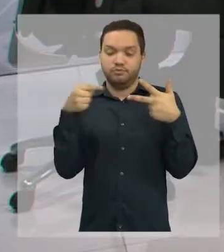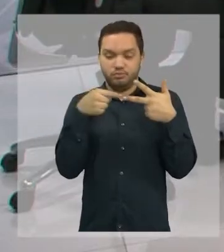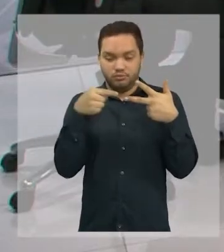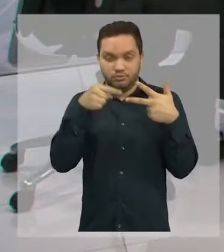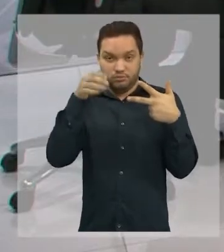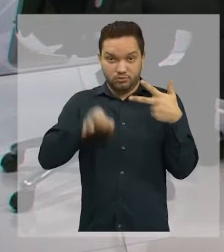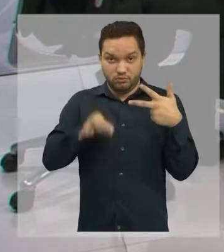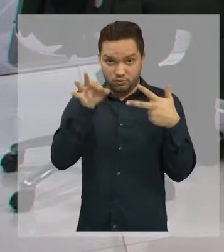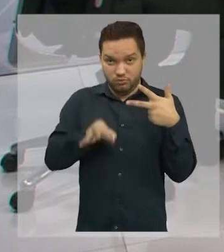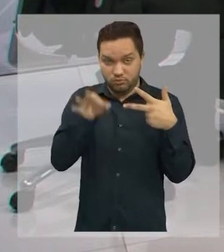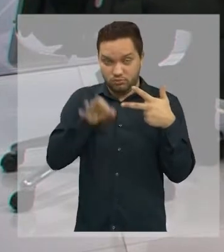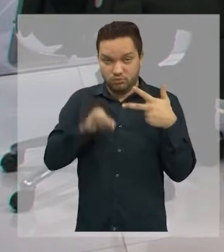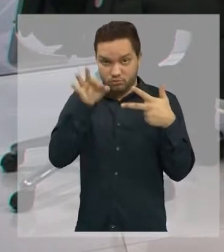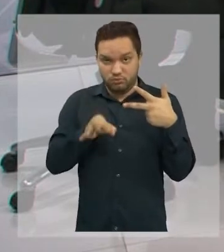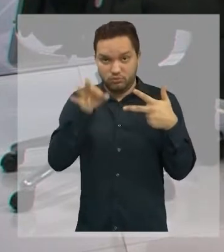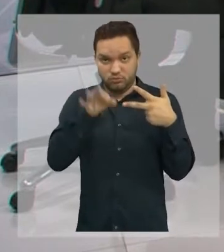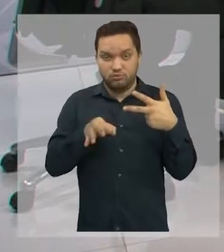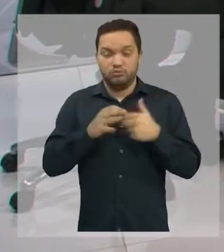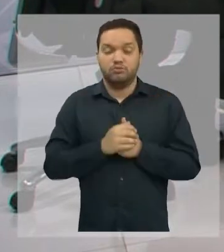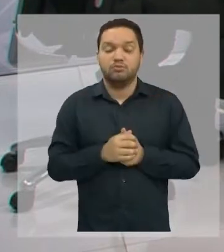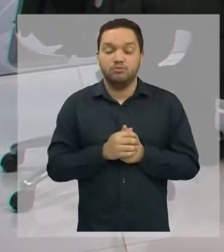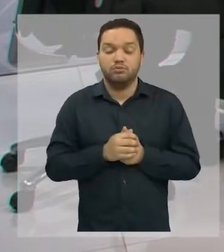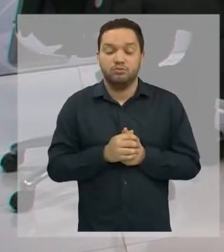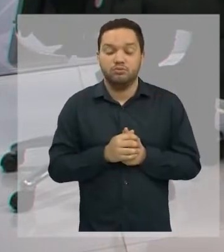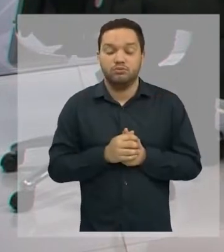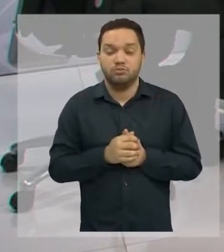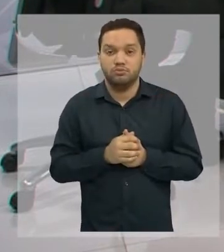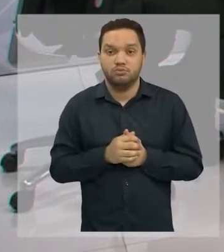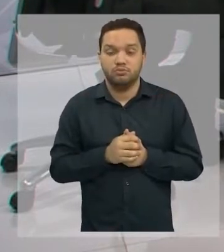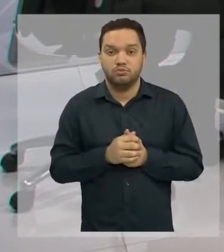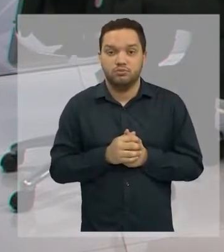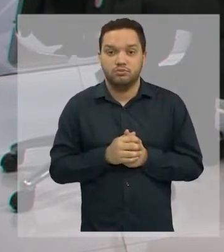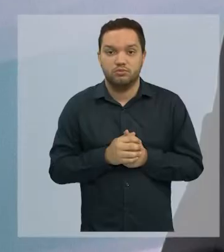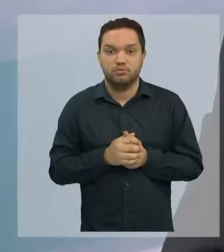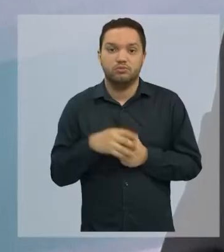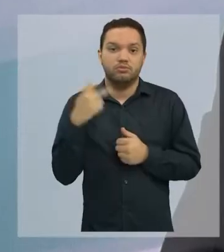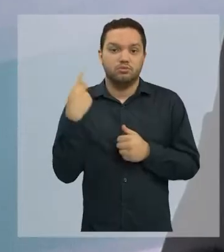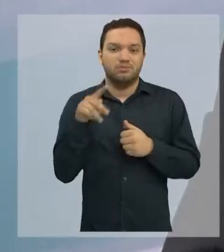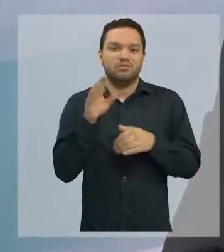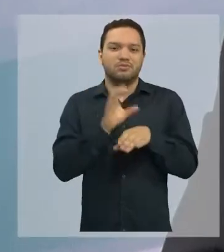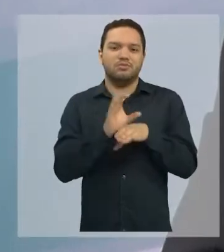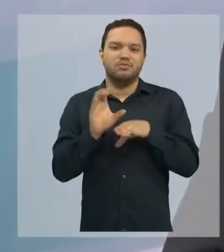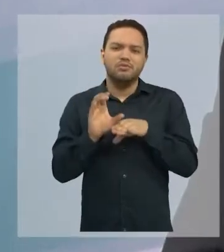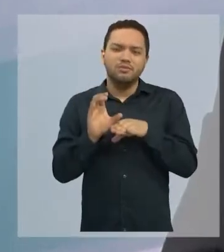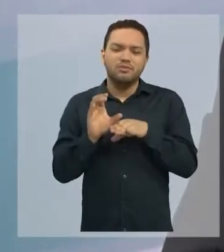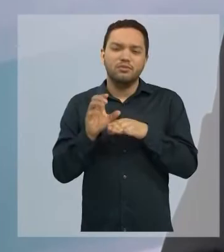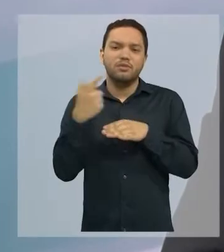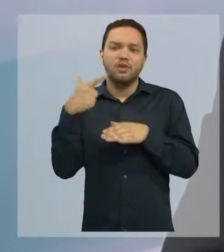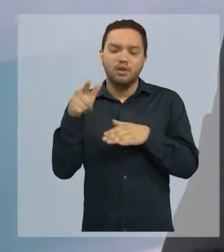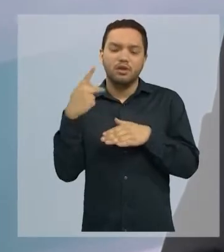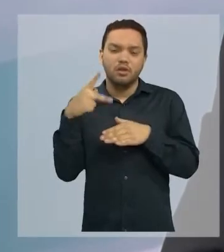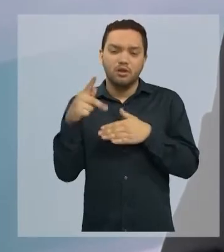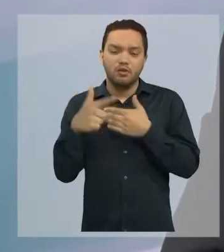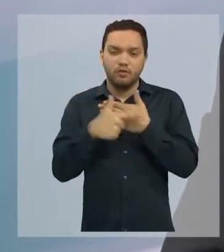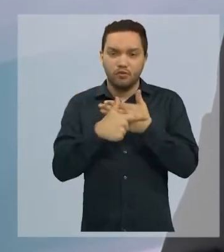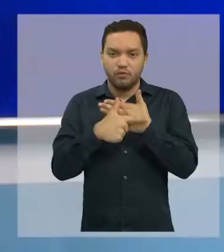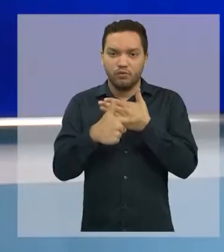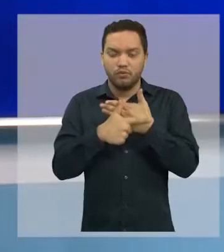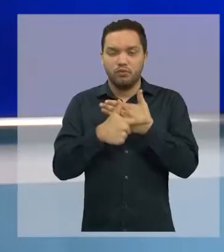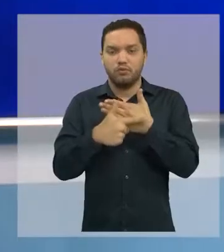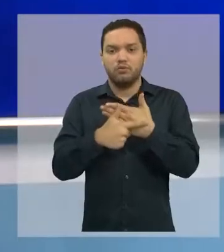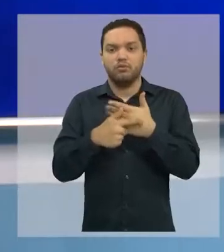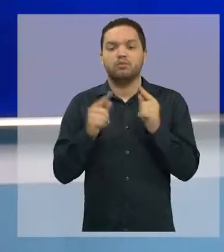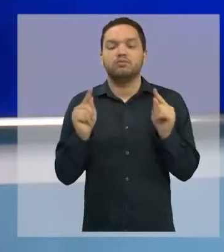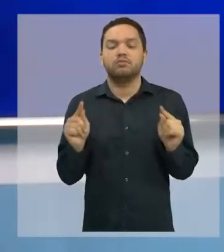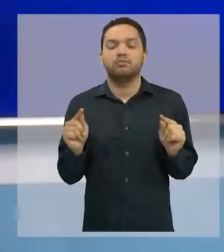Judiciário, pela sua conformação constitucional, já induz a que ele seja,